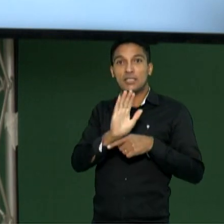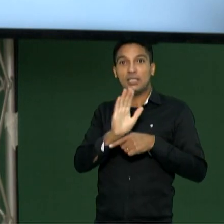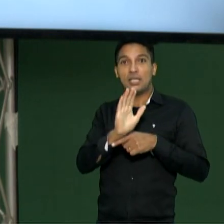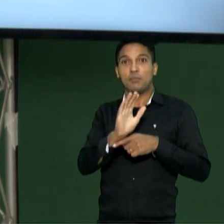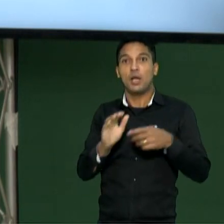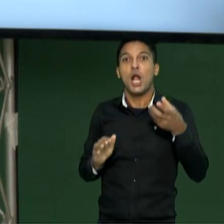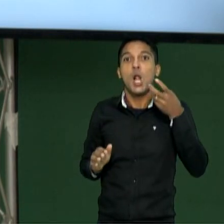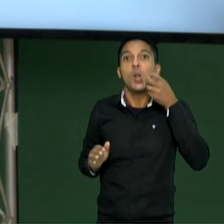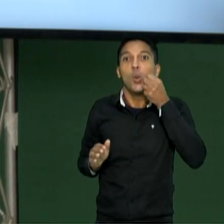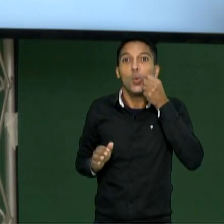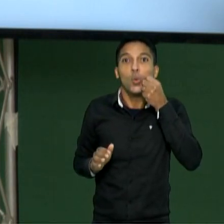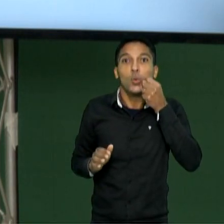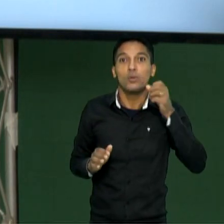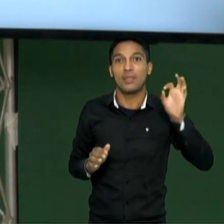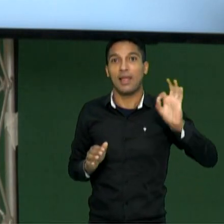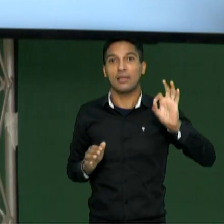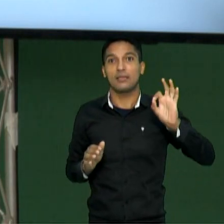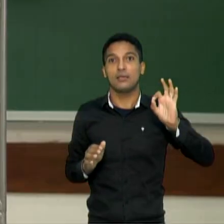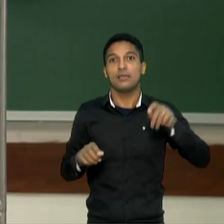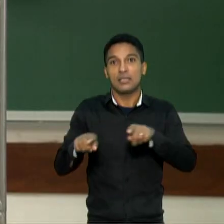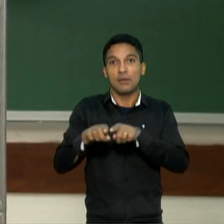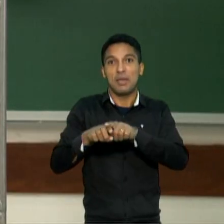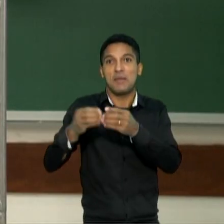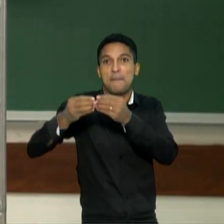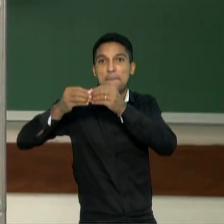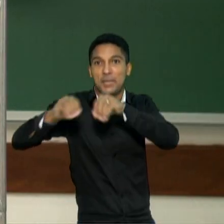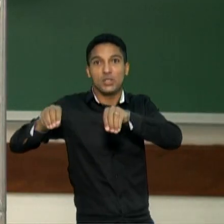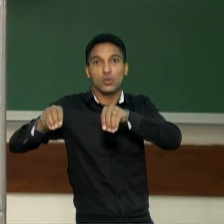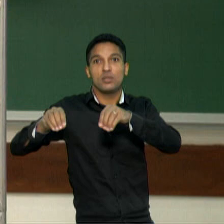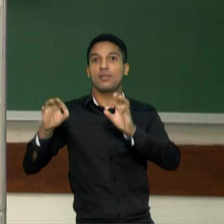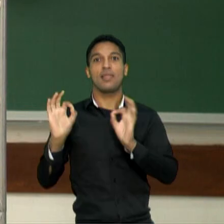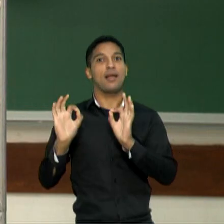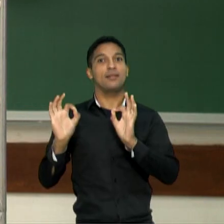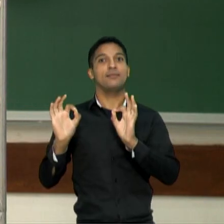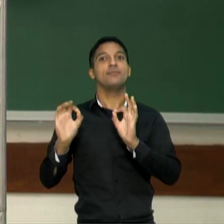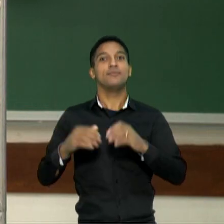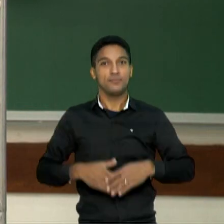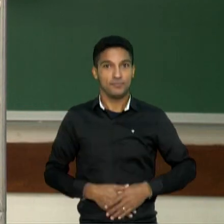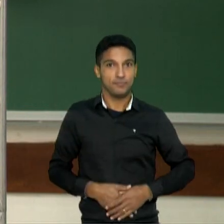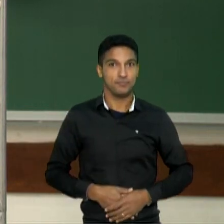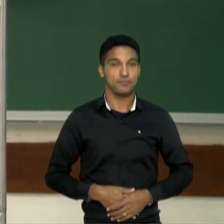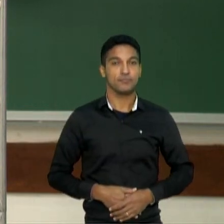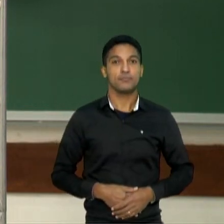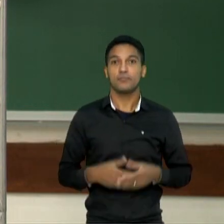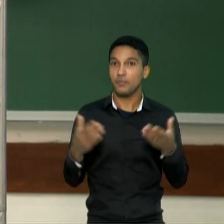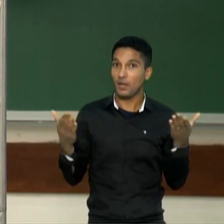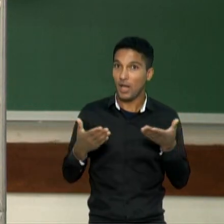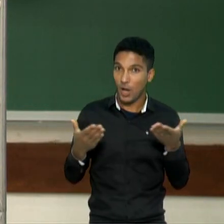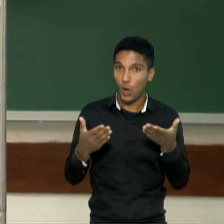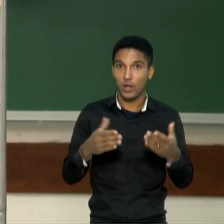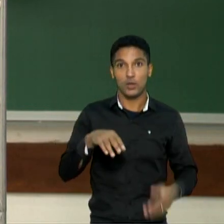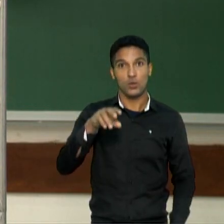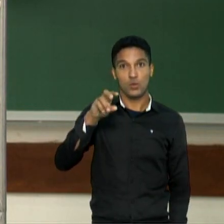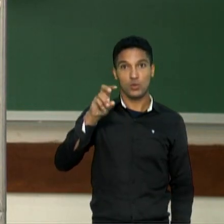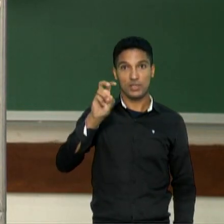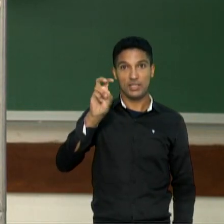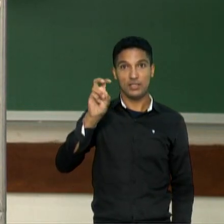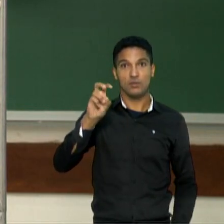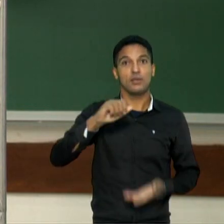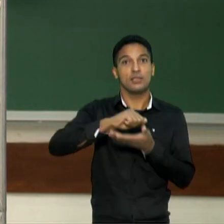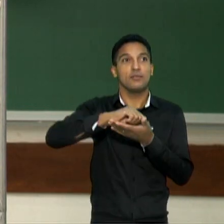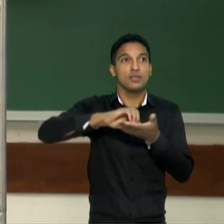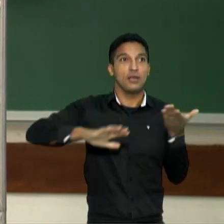não vai perder. É isso que significa. Beleza? Vamos agora ao quinto e último exercício